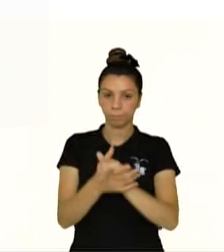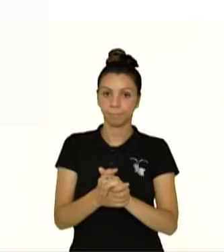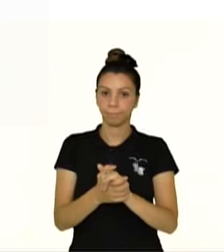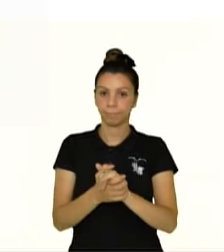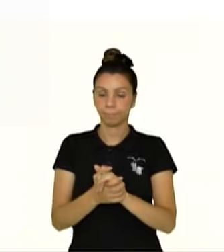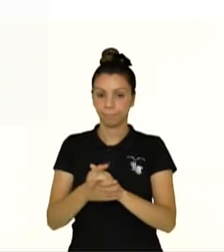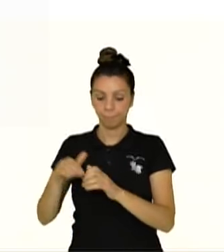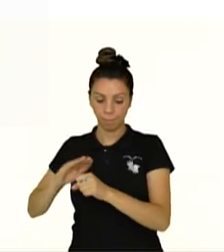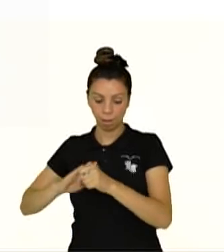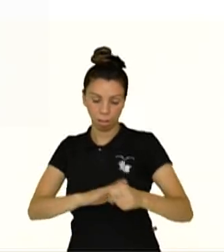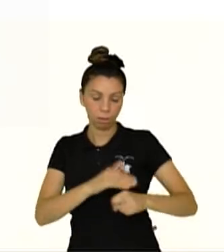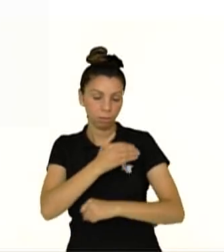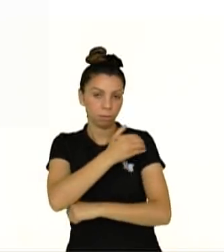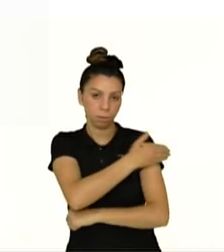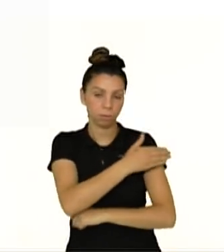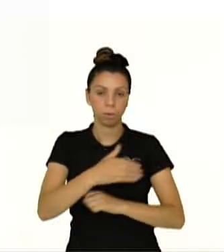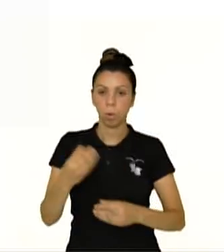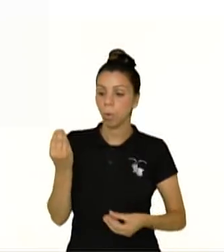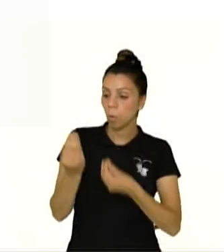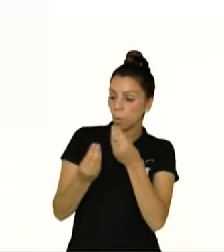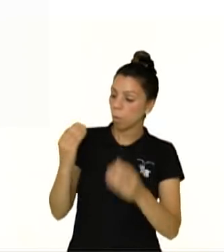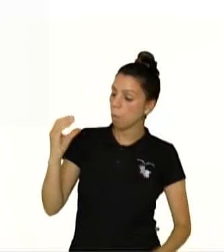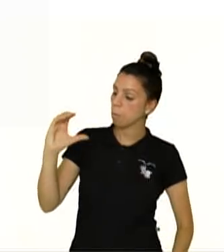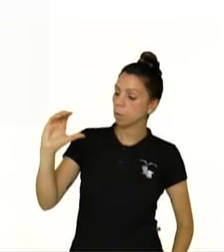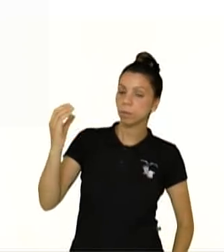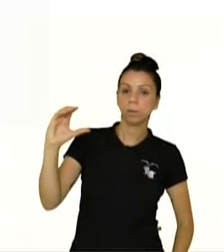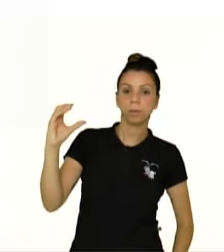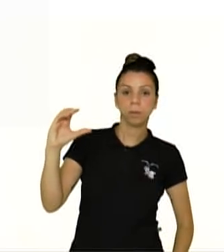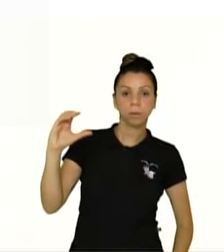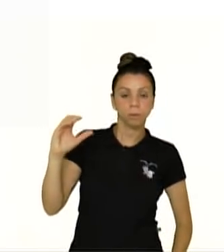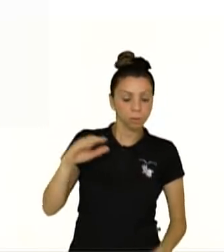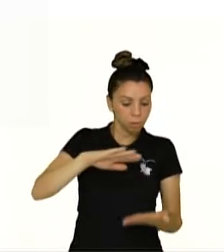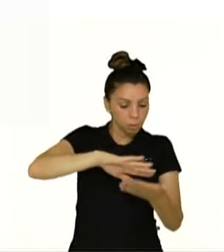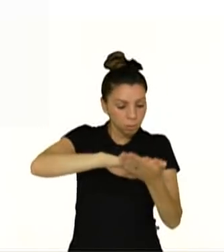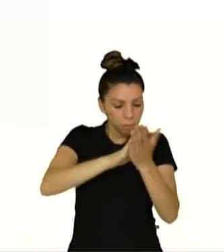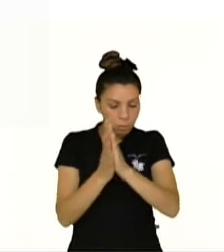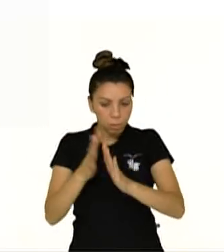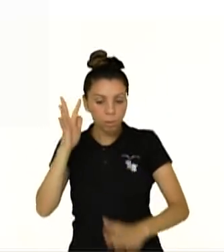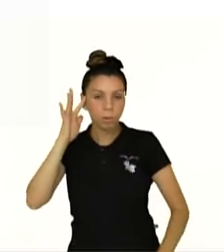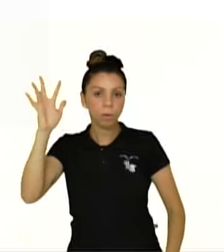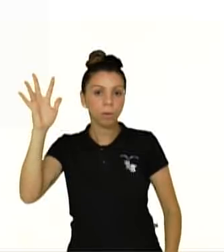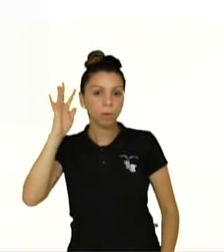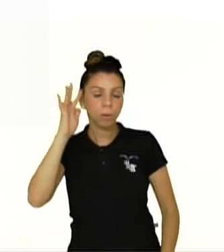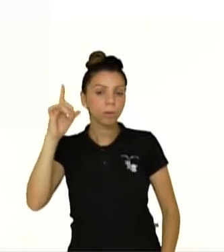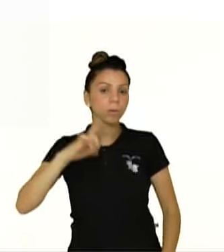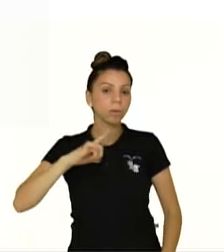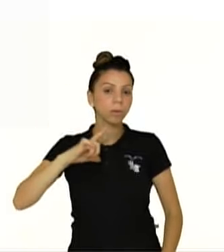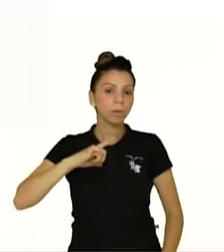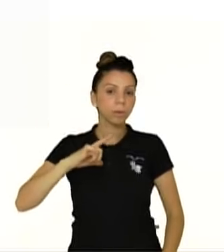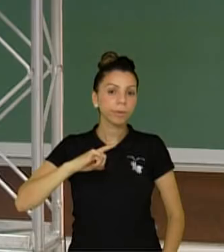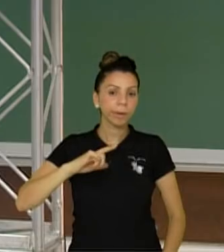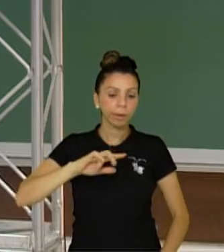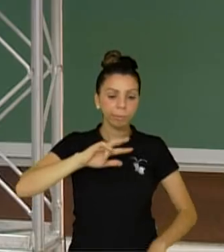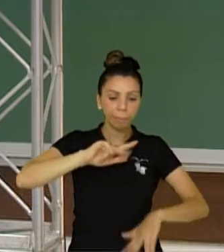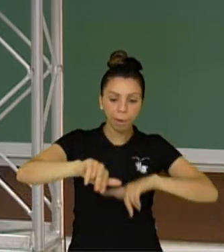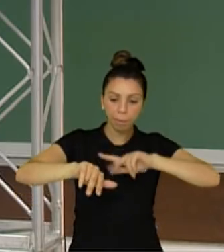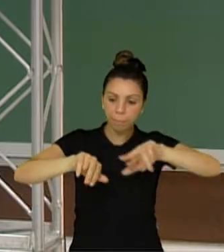Racismo. Como a ciência desmantelou a teoria de que existem diferentes